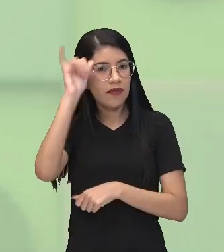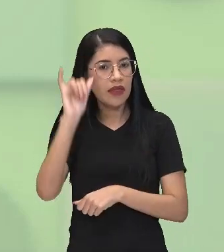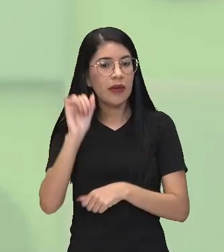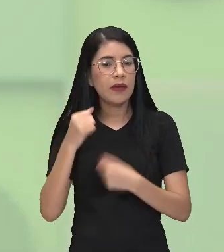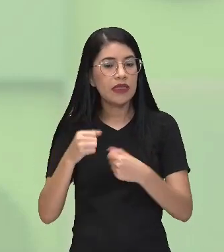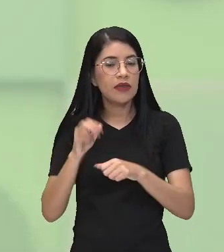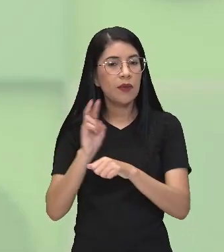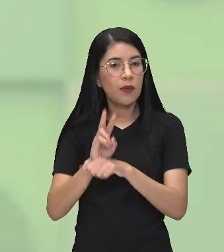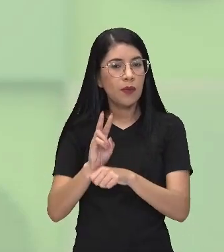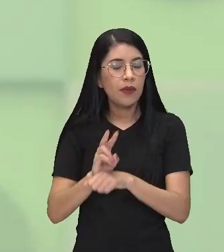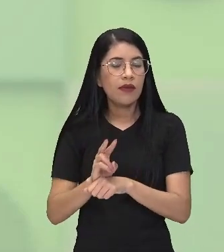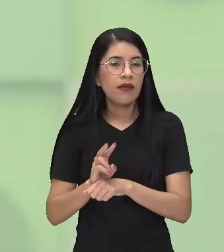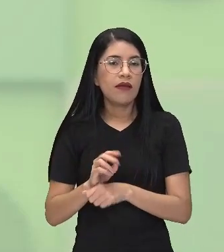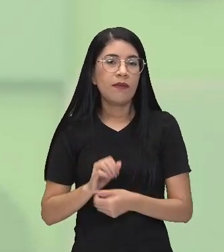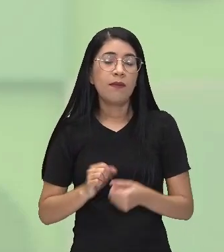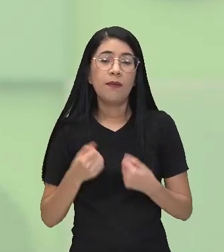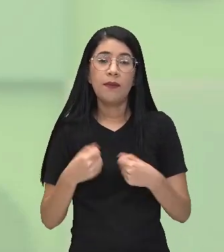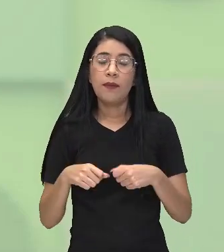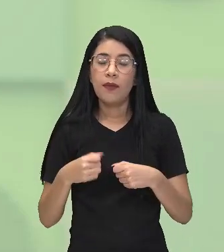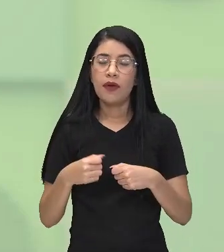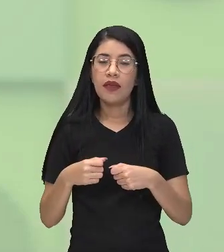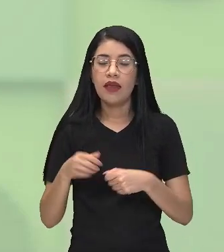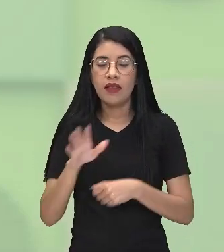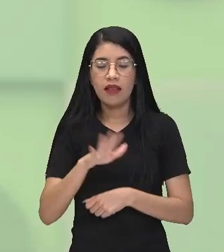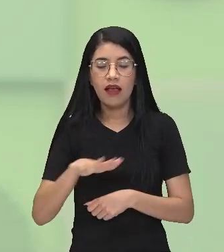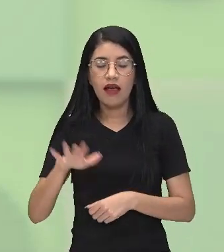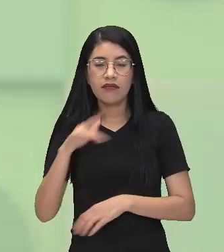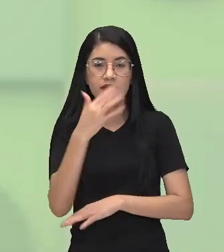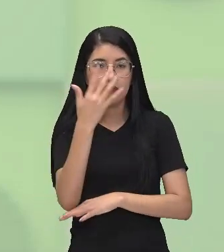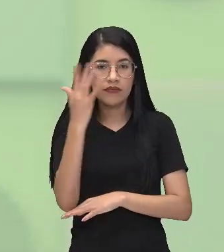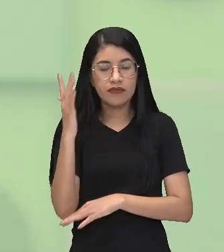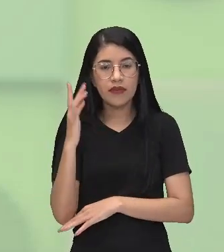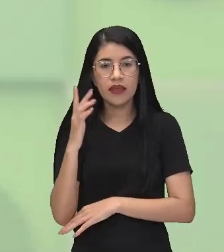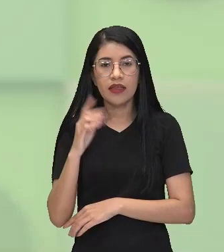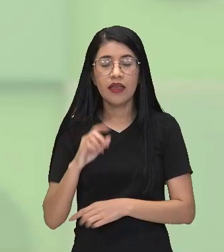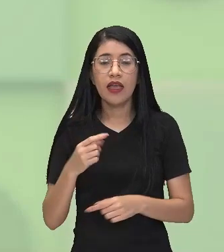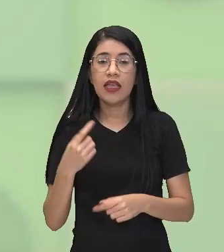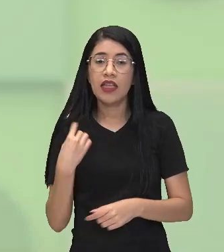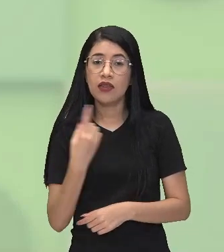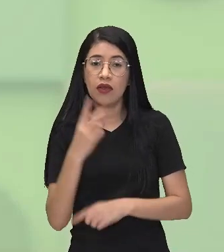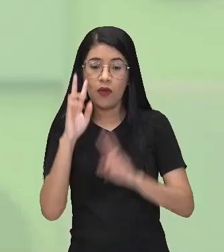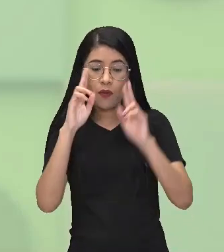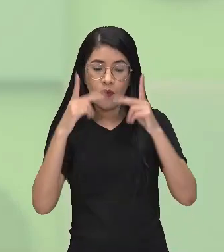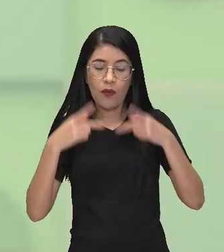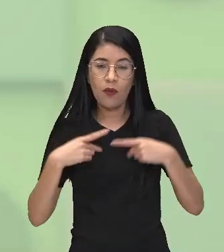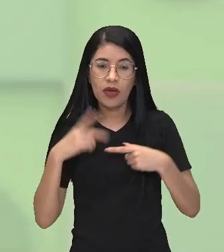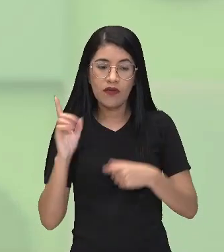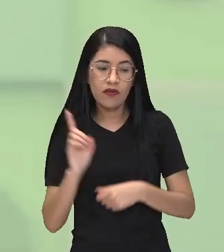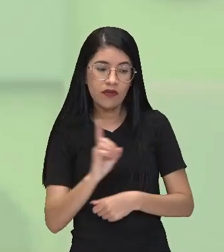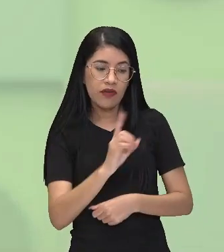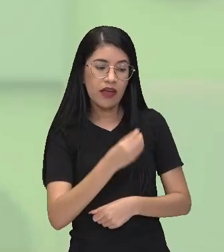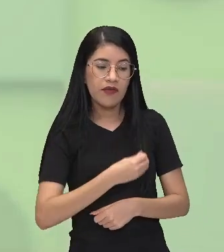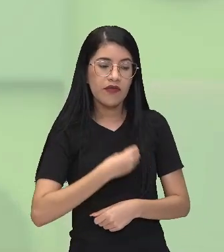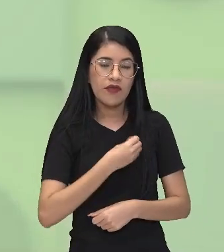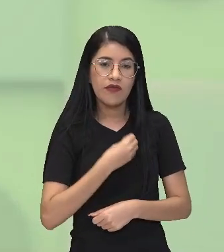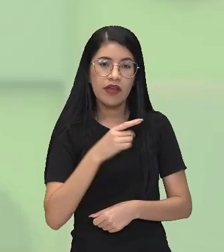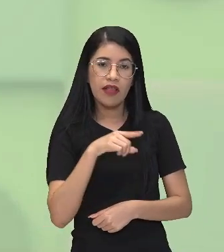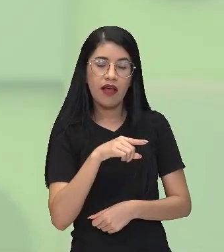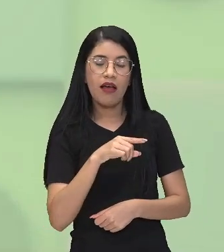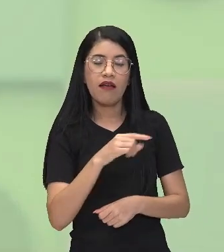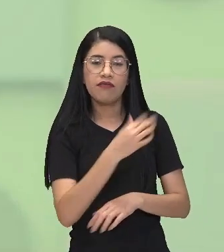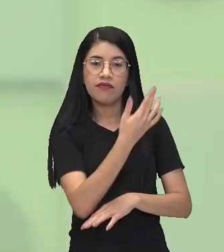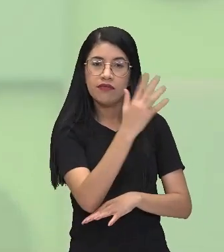naturalmente, eles vivem na floresta. É o homem que está entrando na floresta para as suas atividades,